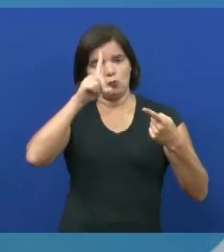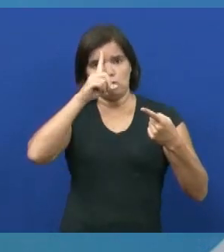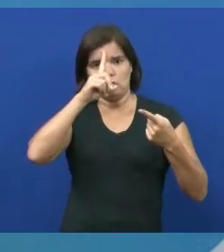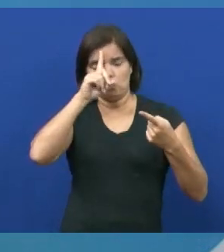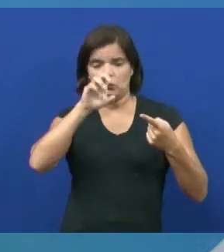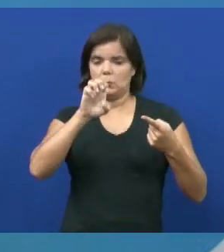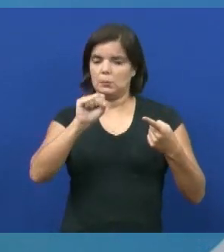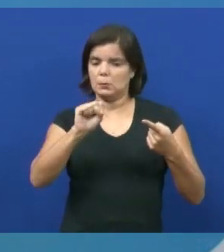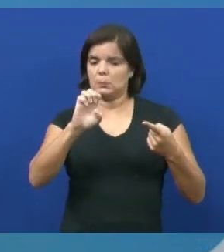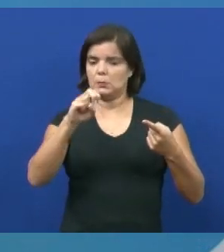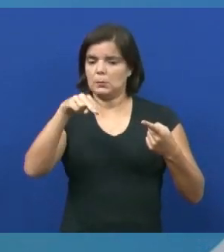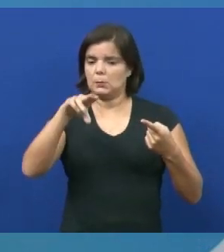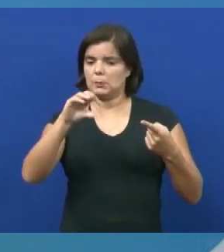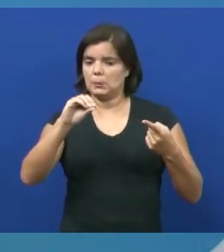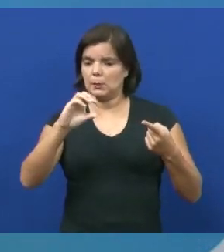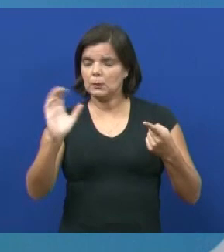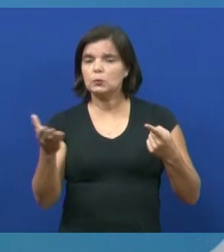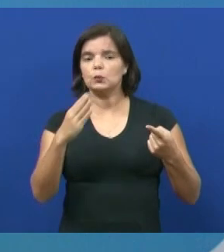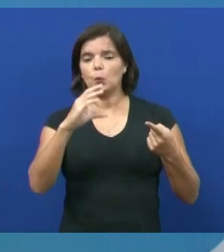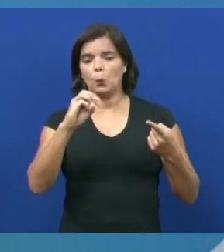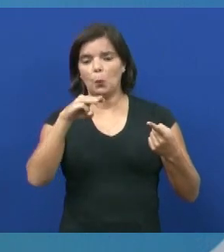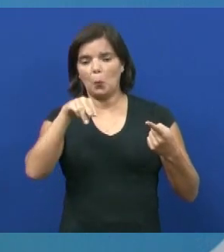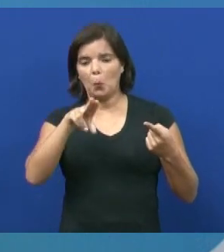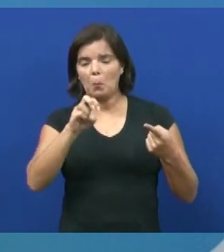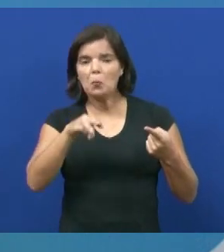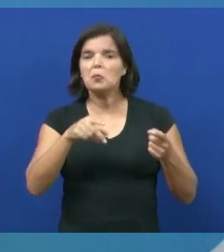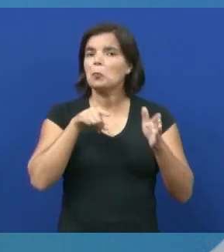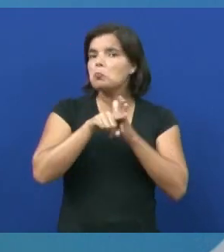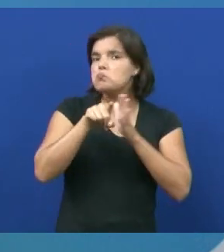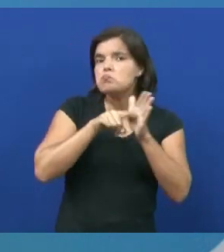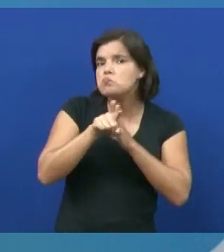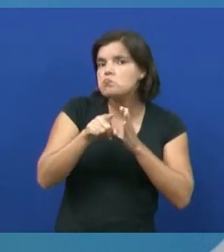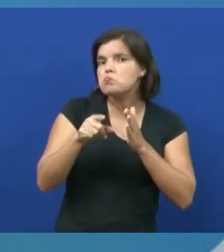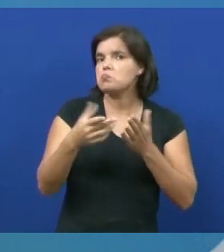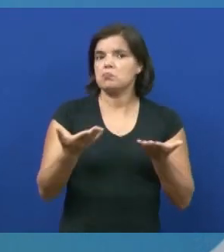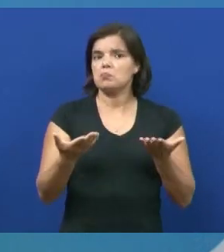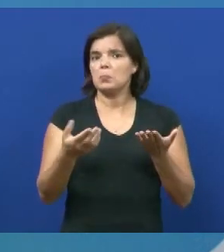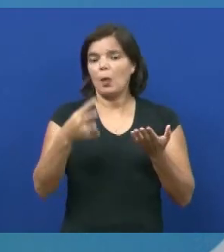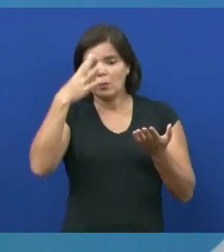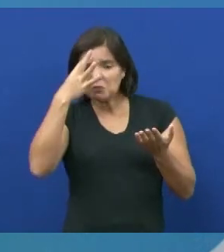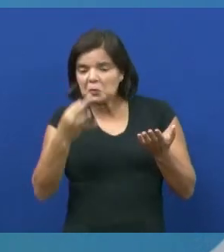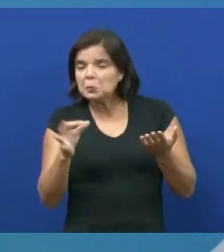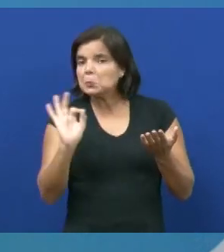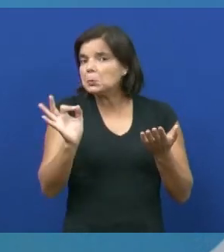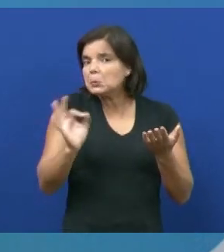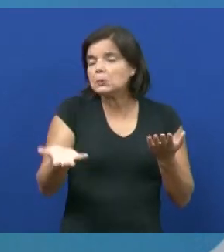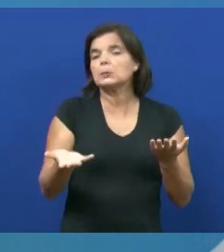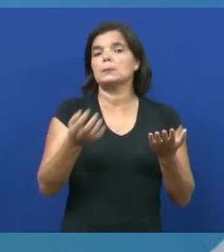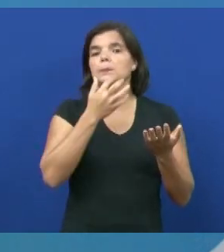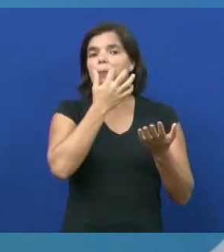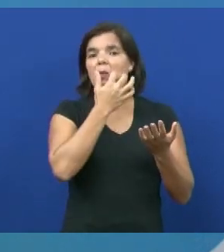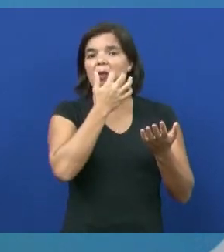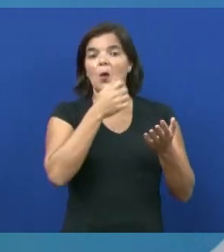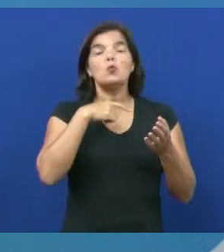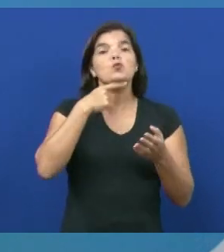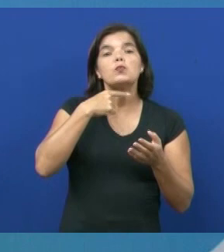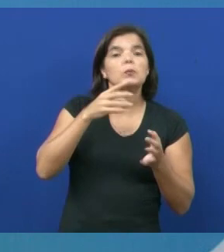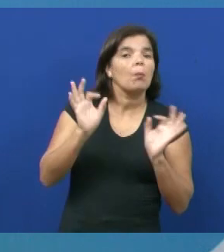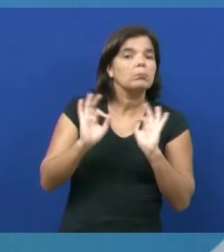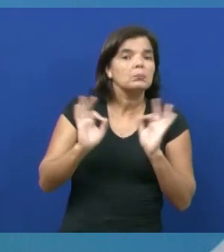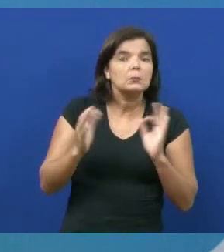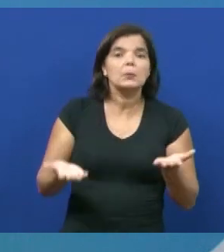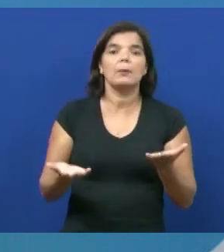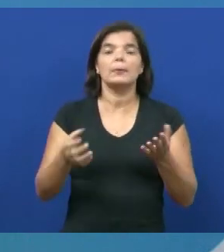dia, quando não questionamos certas certezas, quando não